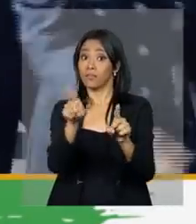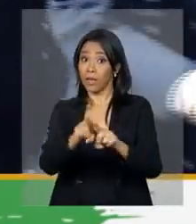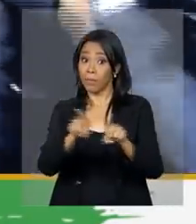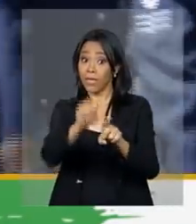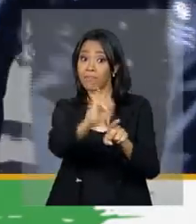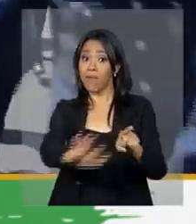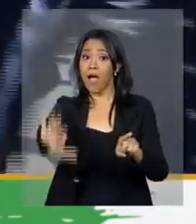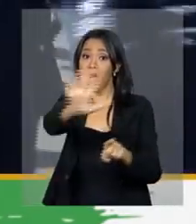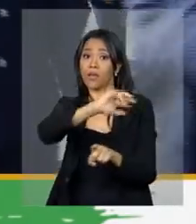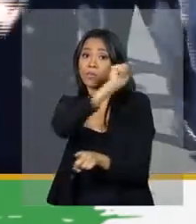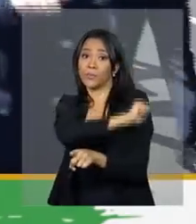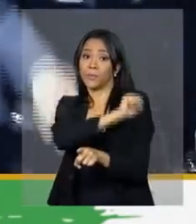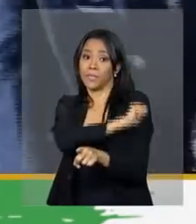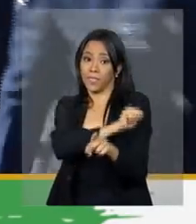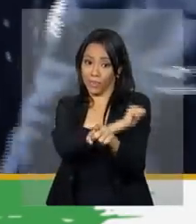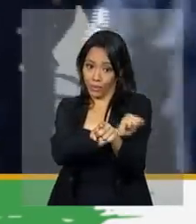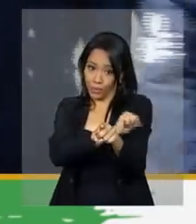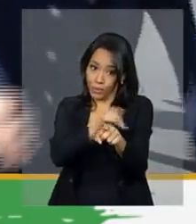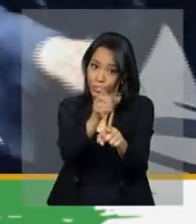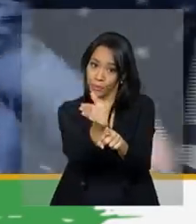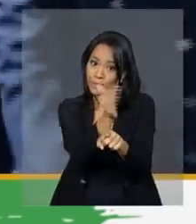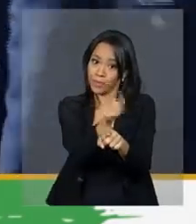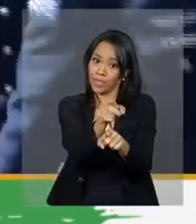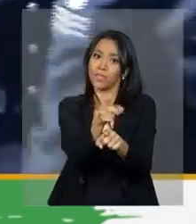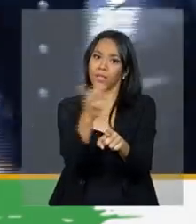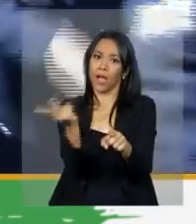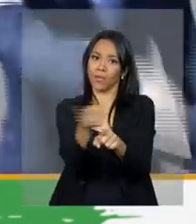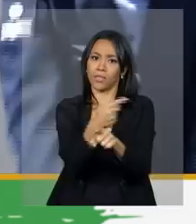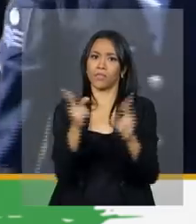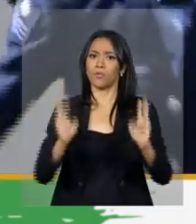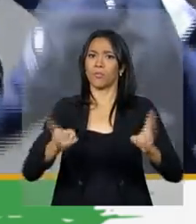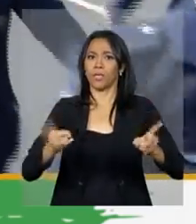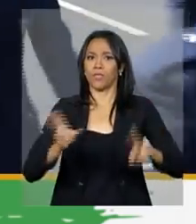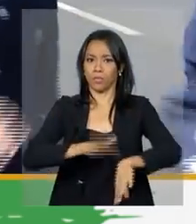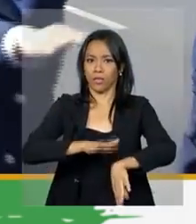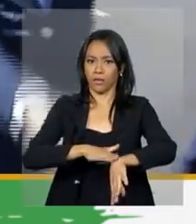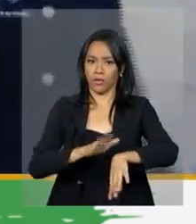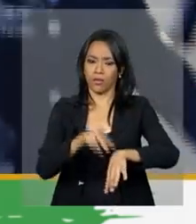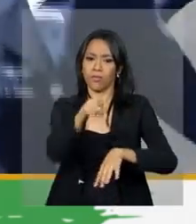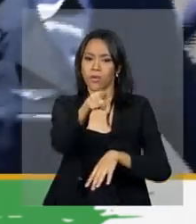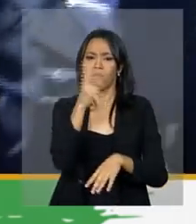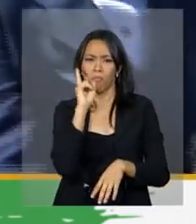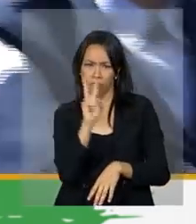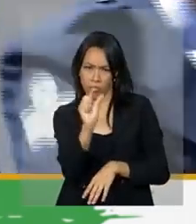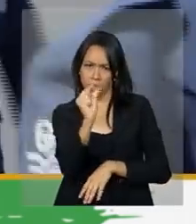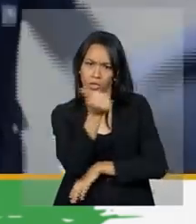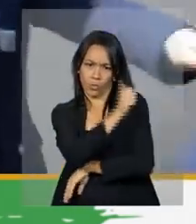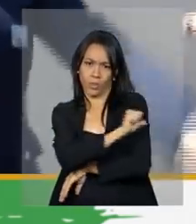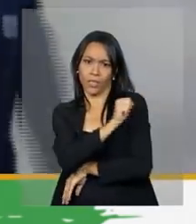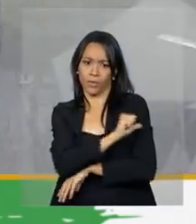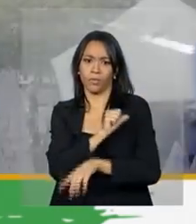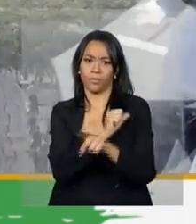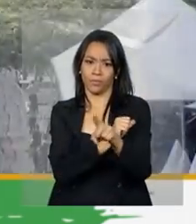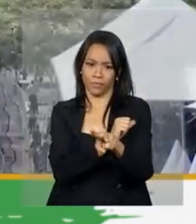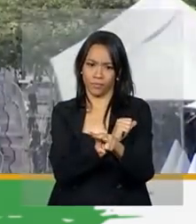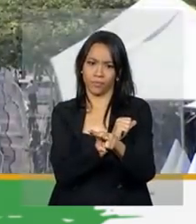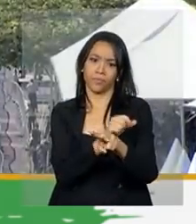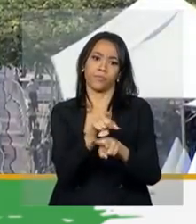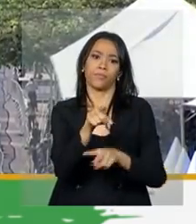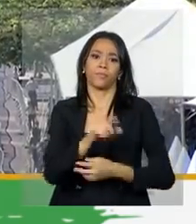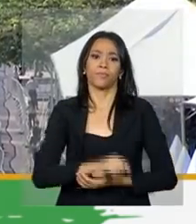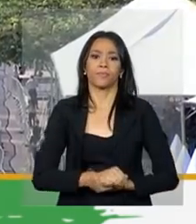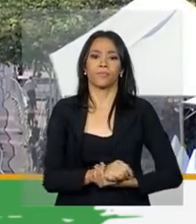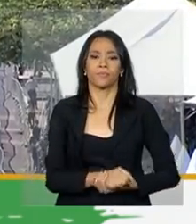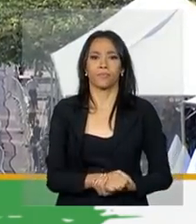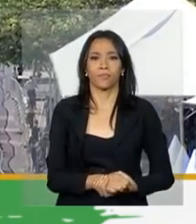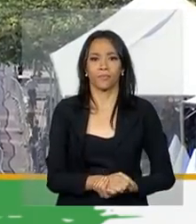O desfile ocorre simultaneamente Brasília e Rio de Janeiro. Vamos ver um pouquinho do Rio de Janeiro. E finalizando o